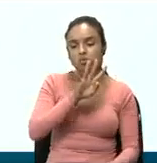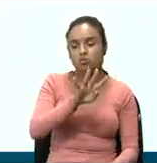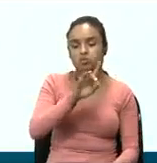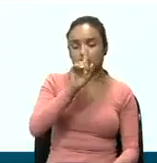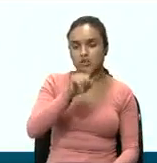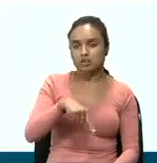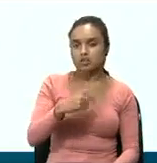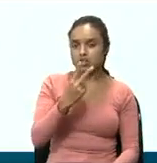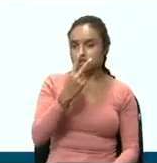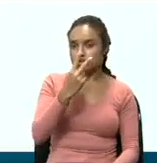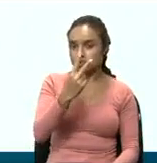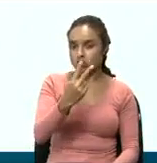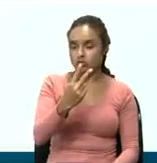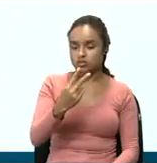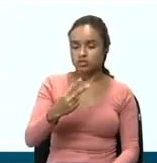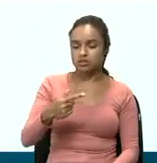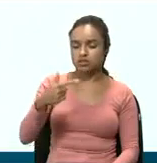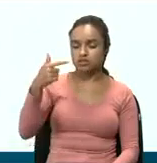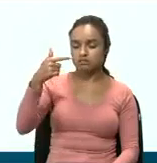quadrado?